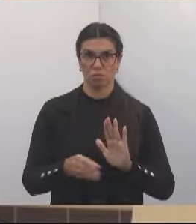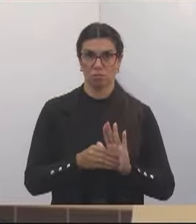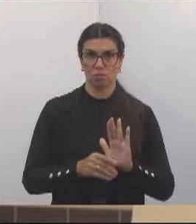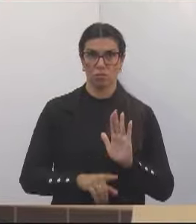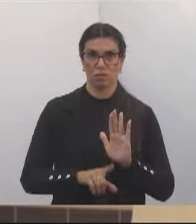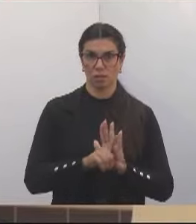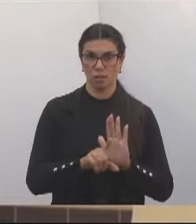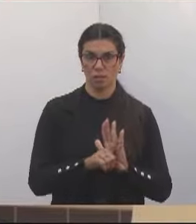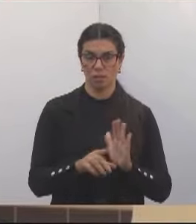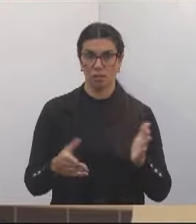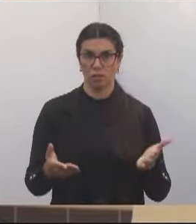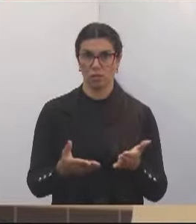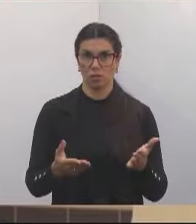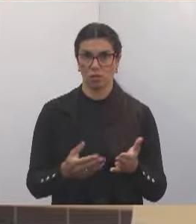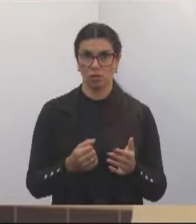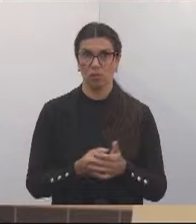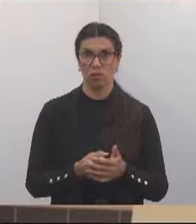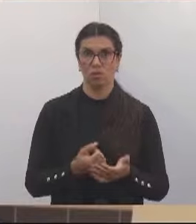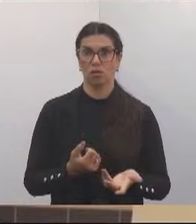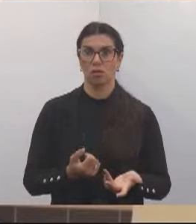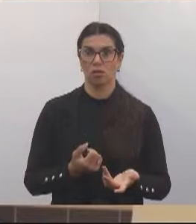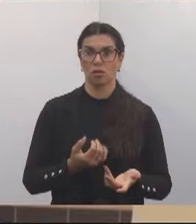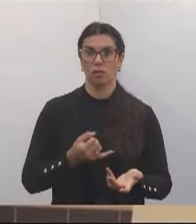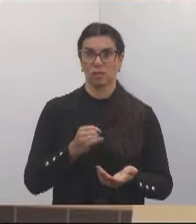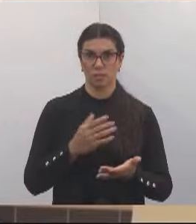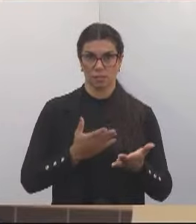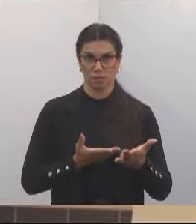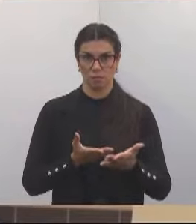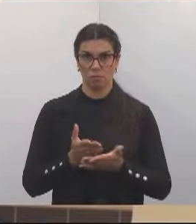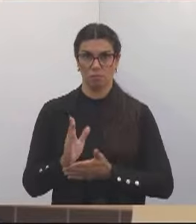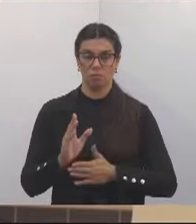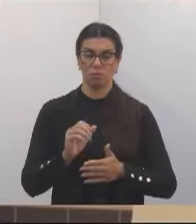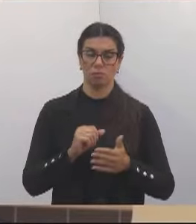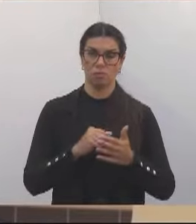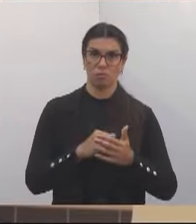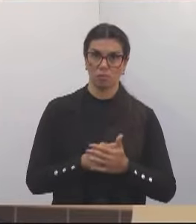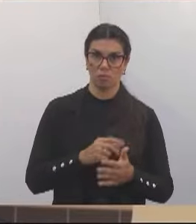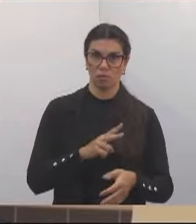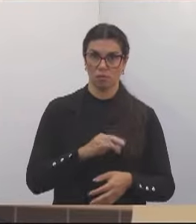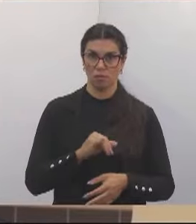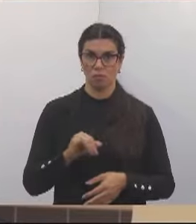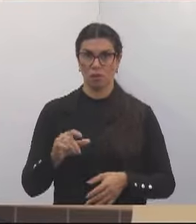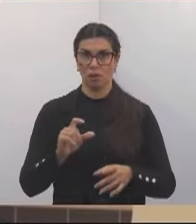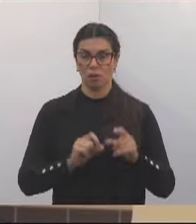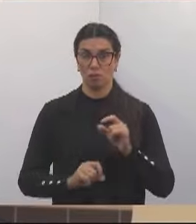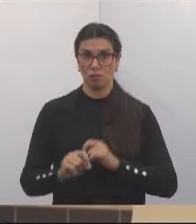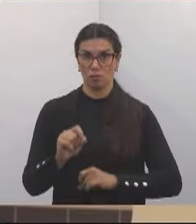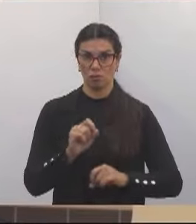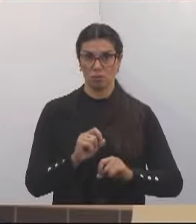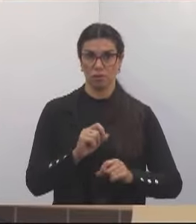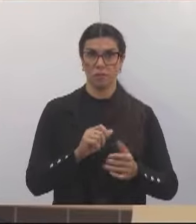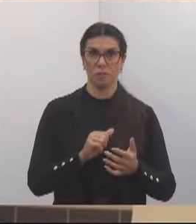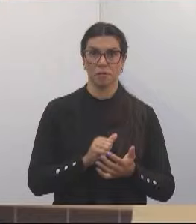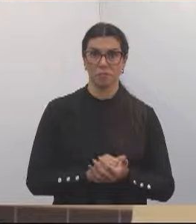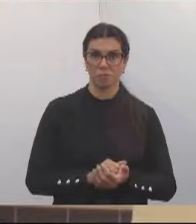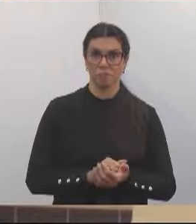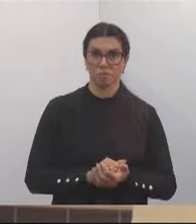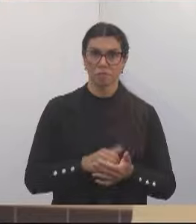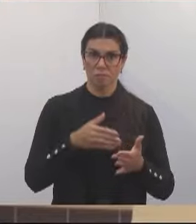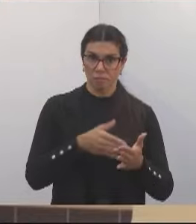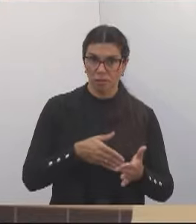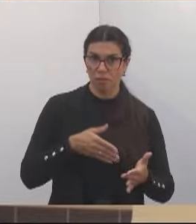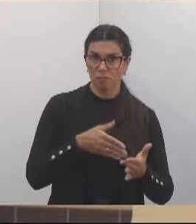lei orgânica, não é? Pode ser que haja comprovação dessa espécie